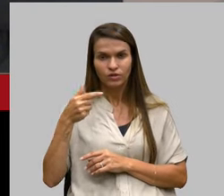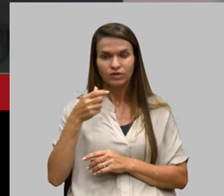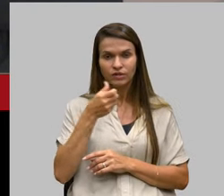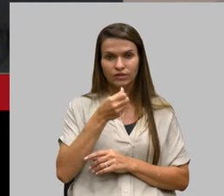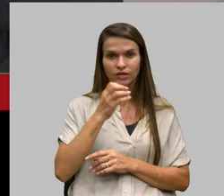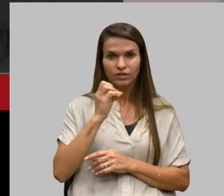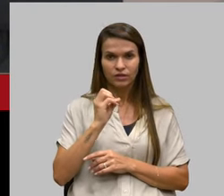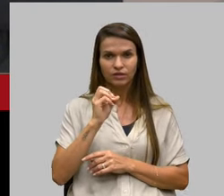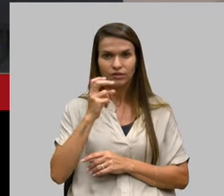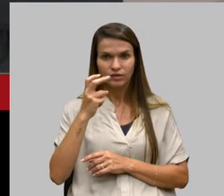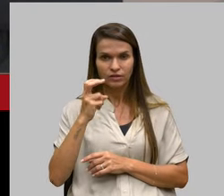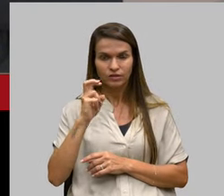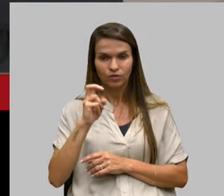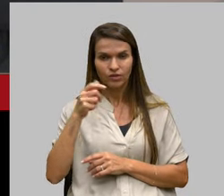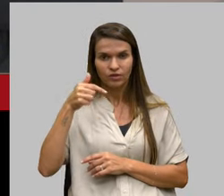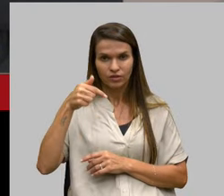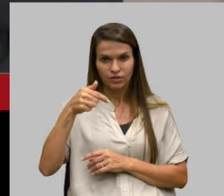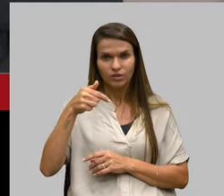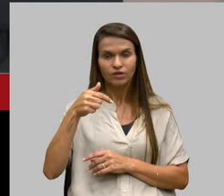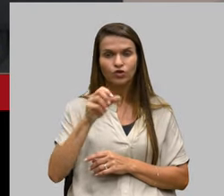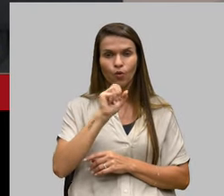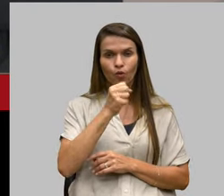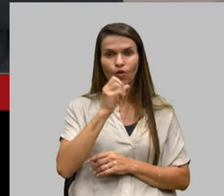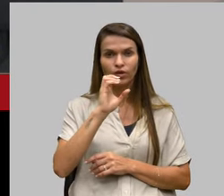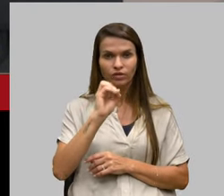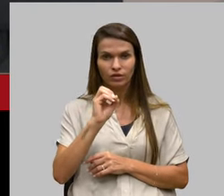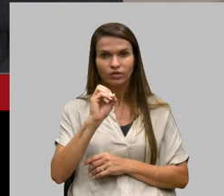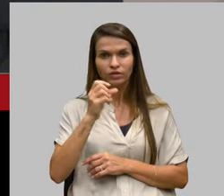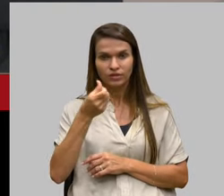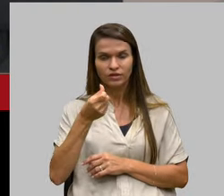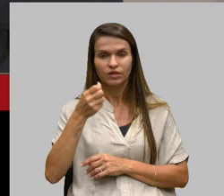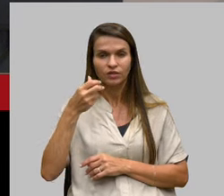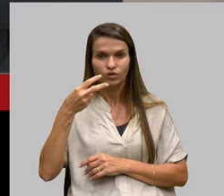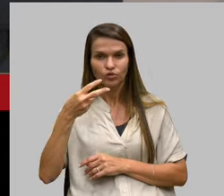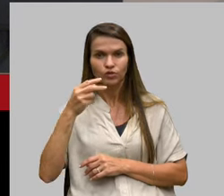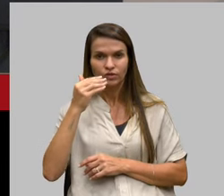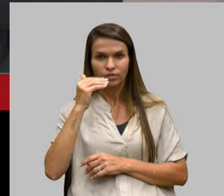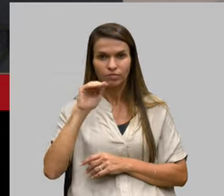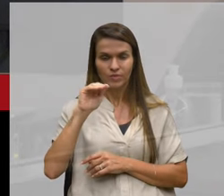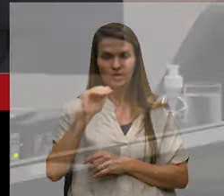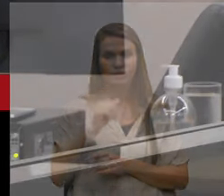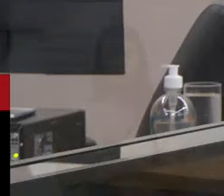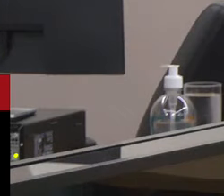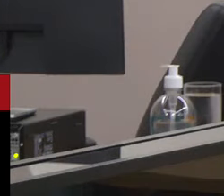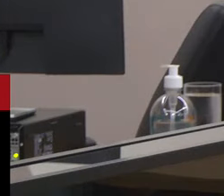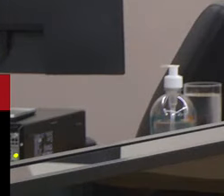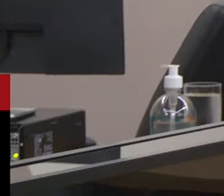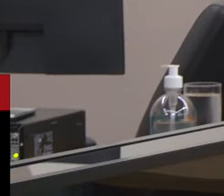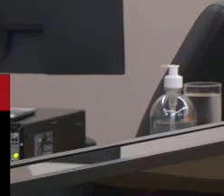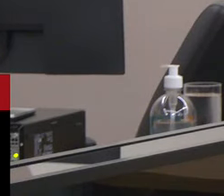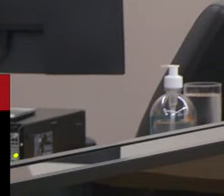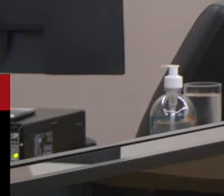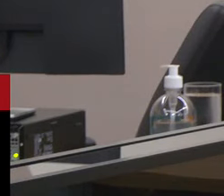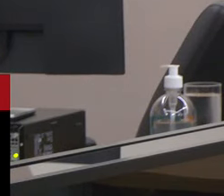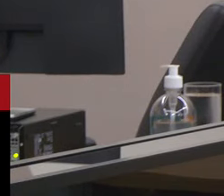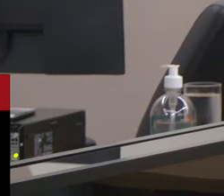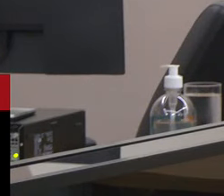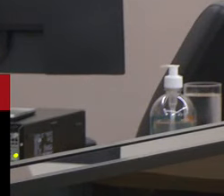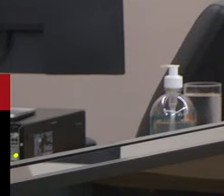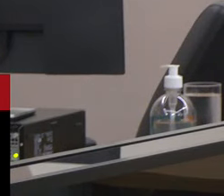em 80 62,5 em 90 66.9 em 2000